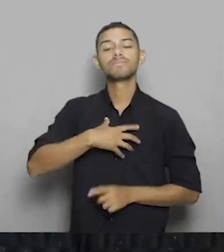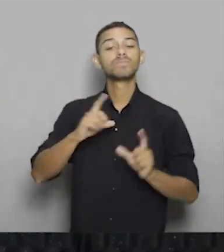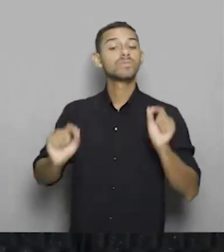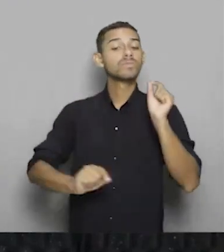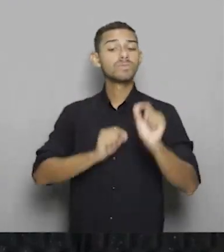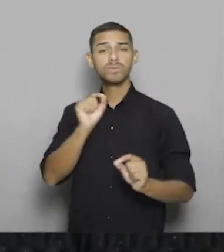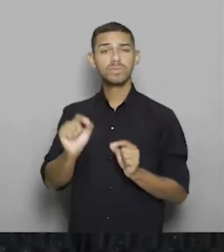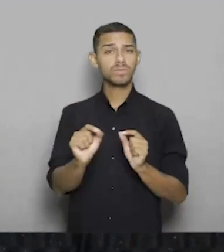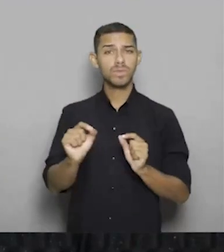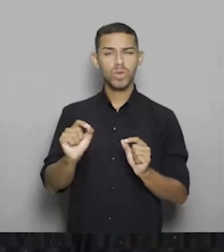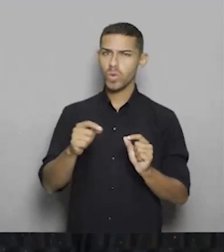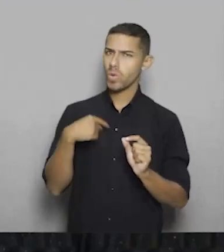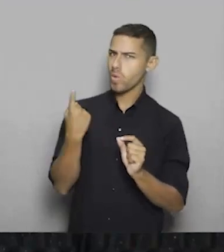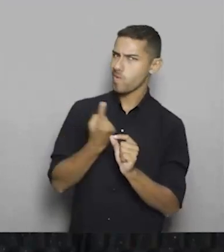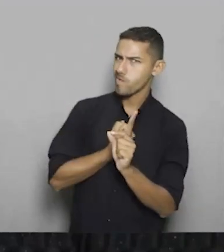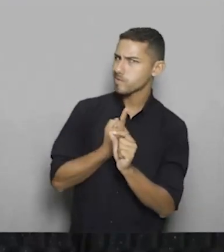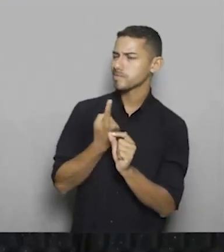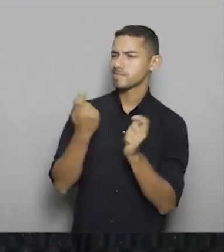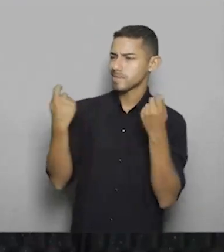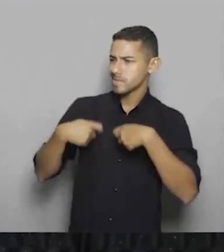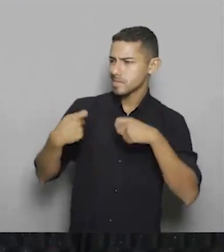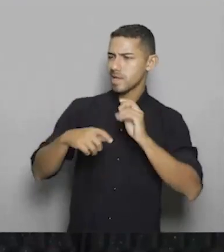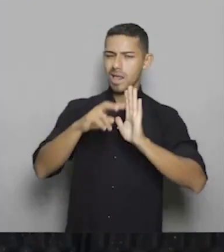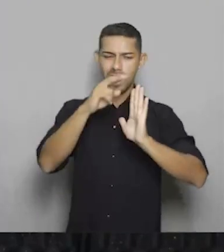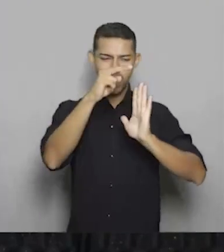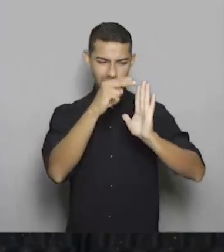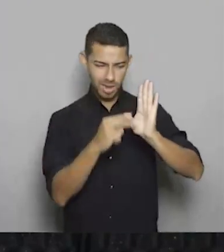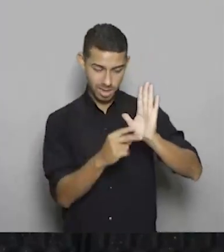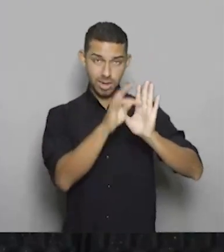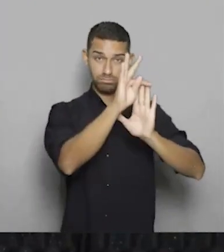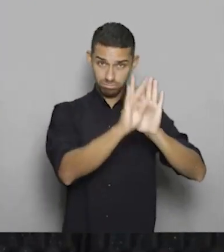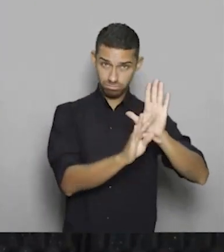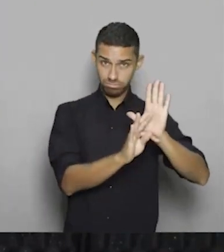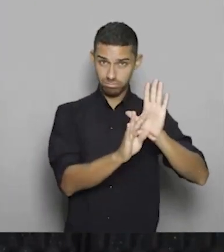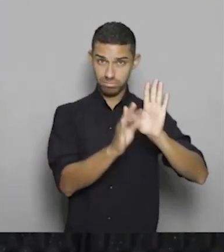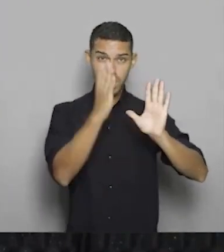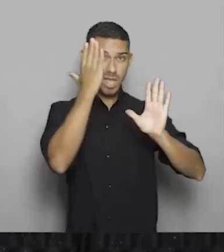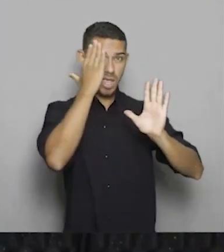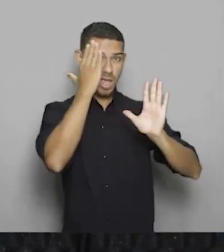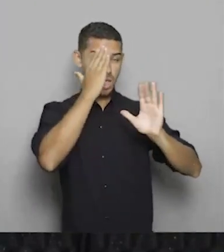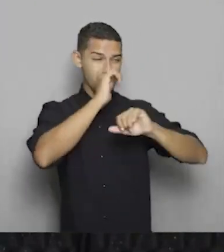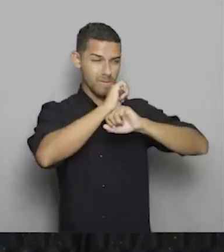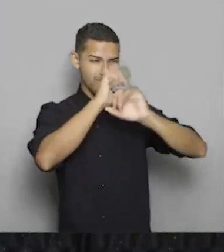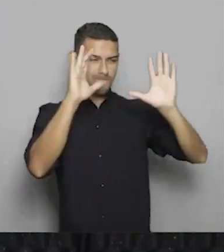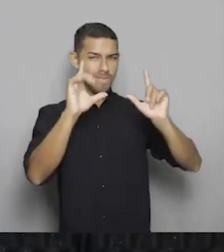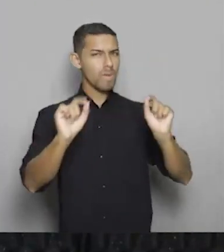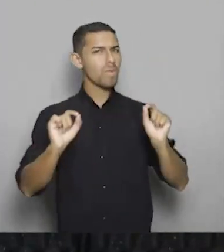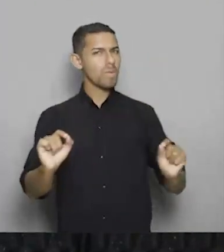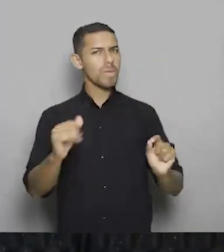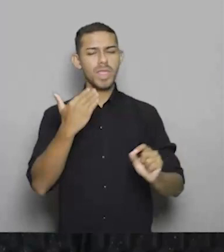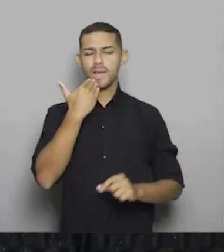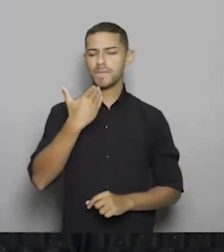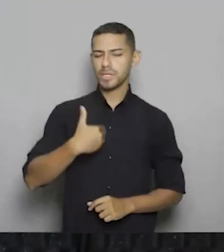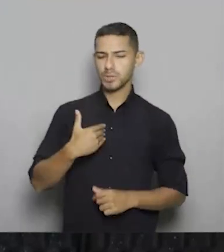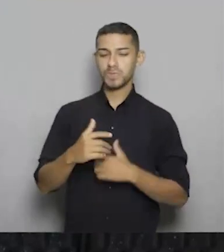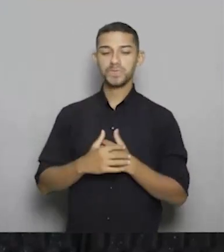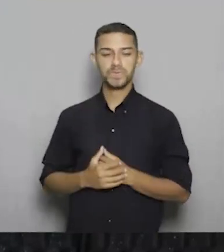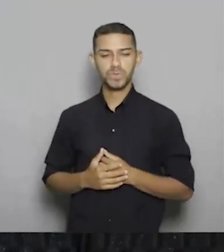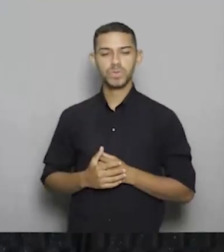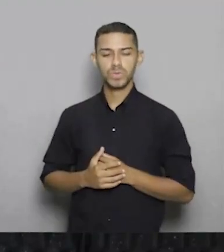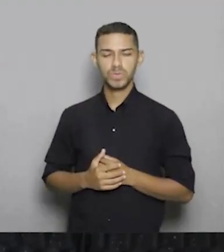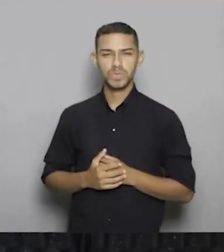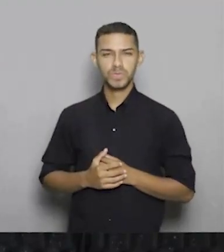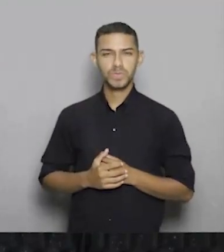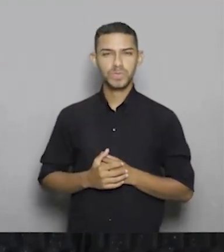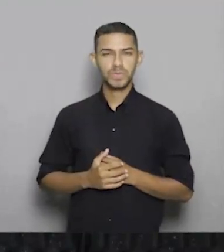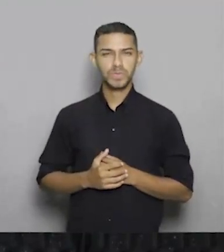gente precisa ler o texto, tá? Para saber diferenciar o que, que o autor está pedindo aqui. Então, vamos lá. Los que llevan toda